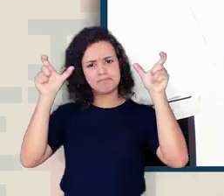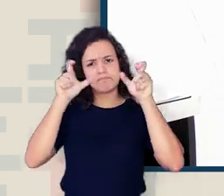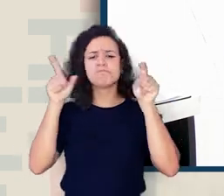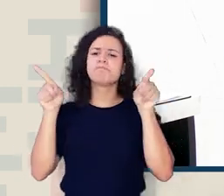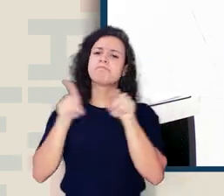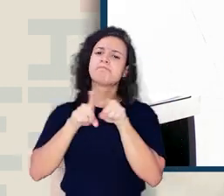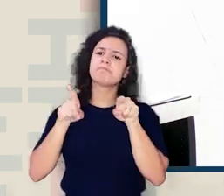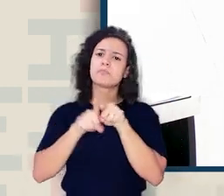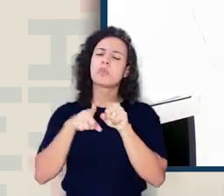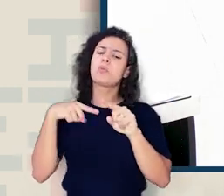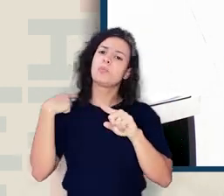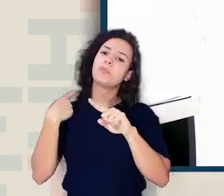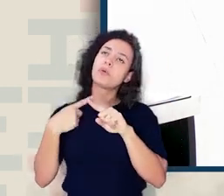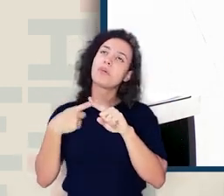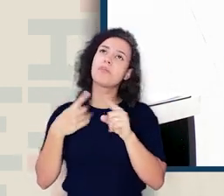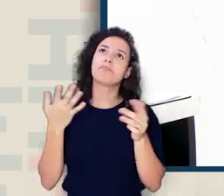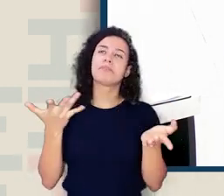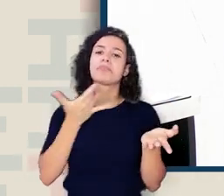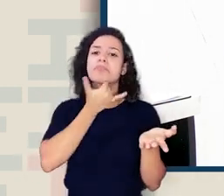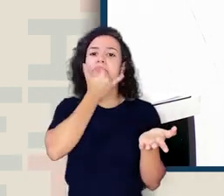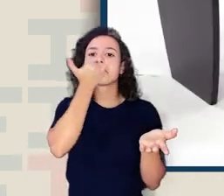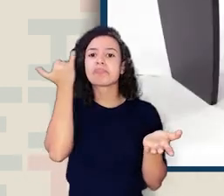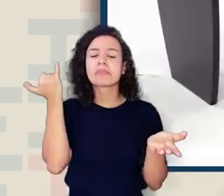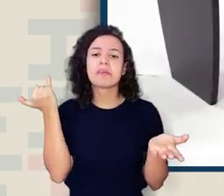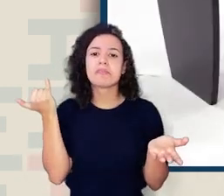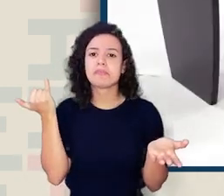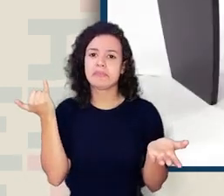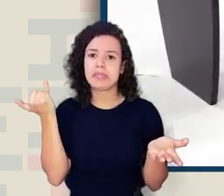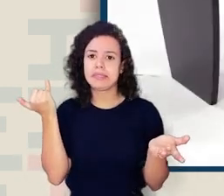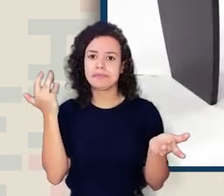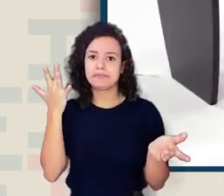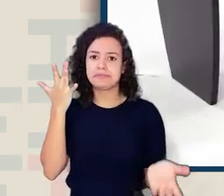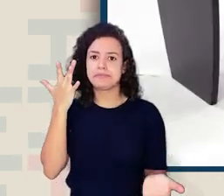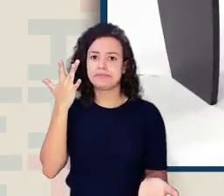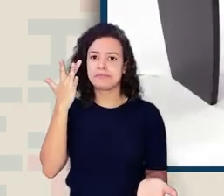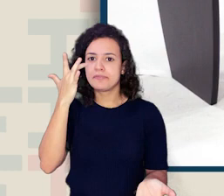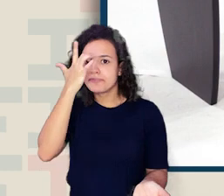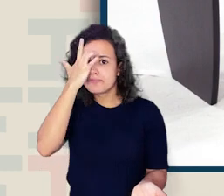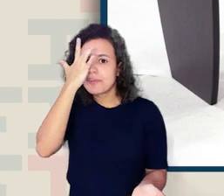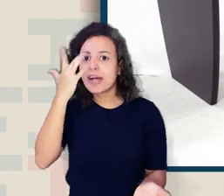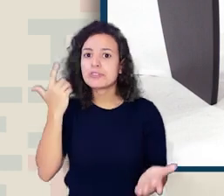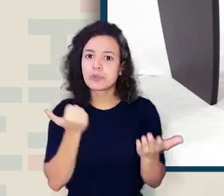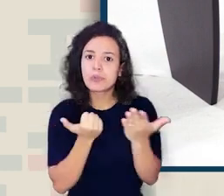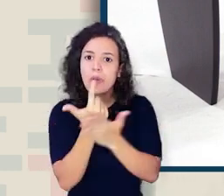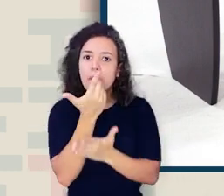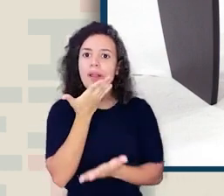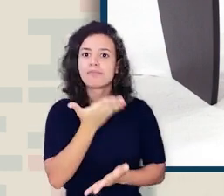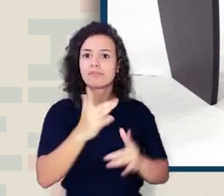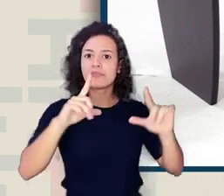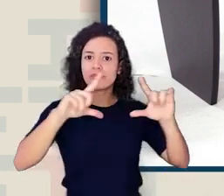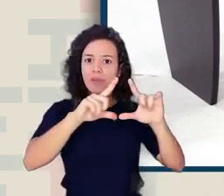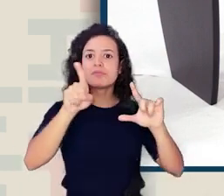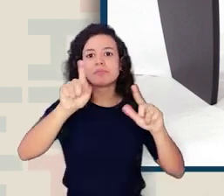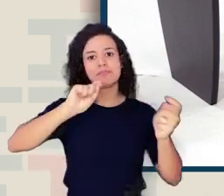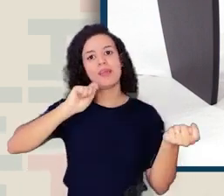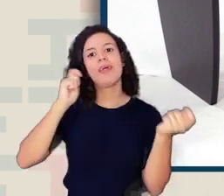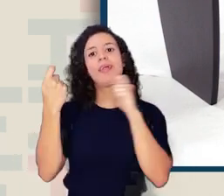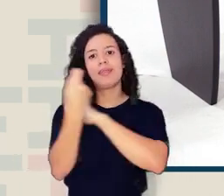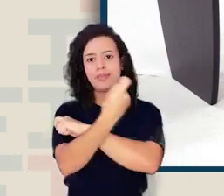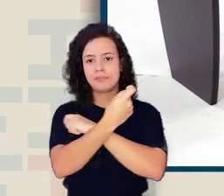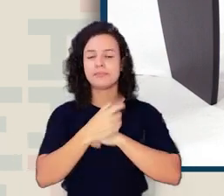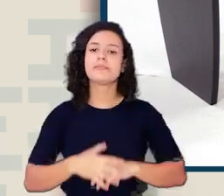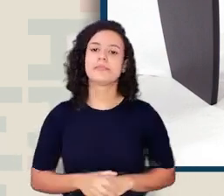Chama atenção também nesse processo, porque embora talvez não se tenha um acesso fácil ao instrumento do ferro, você pode